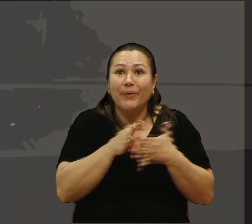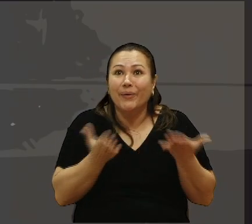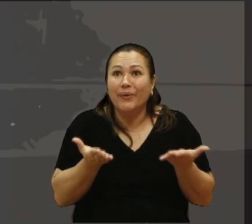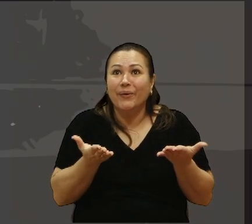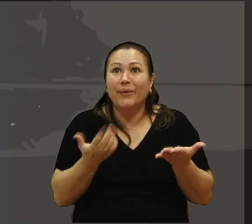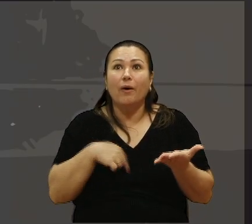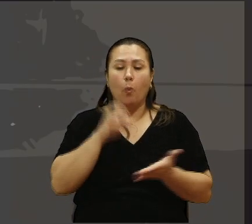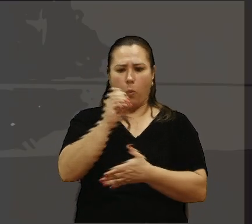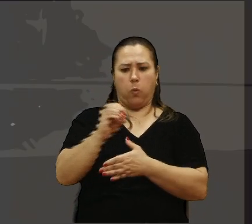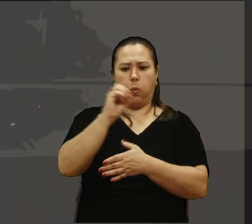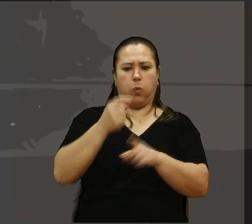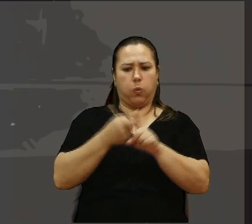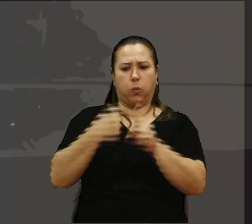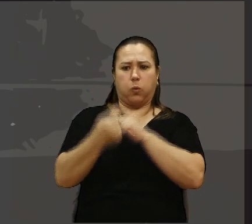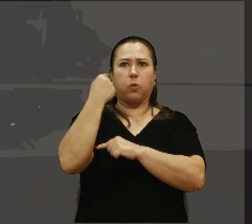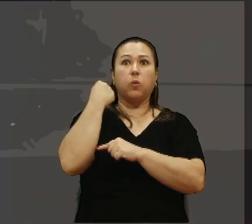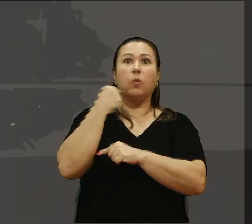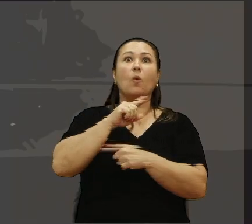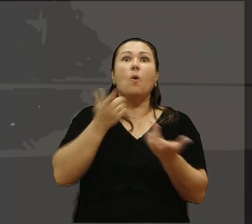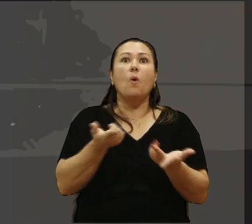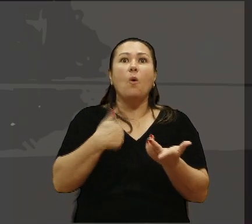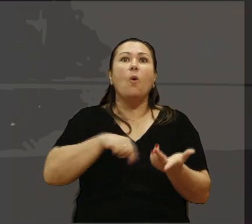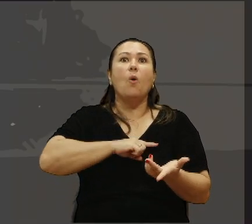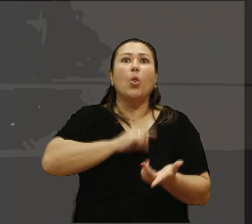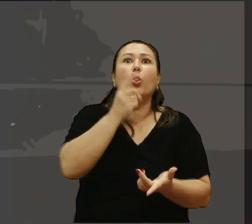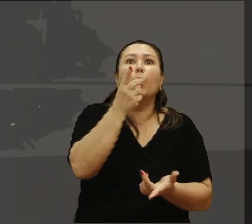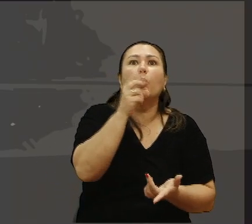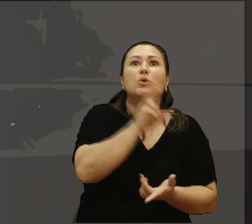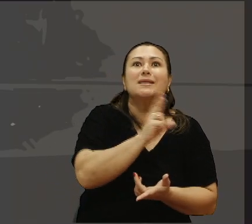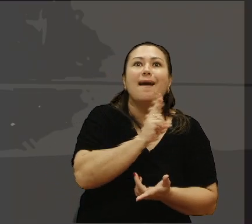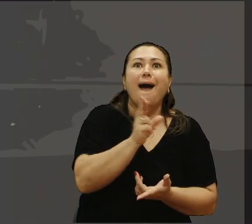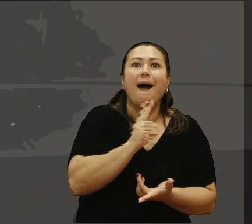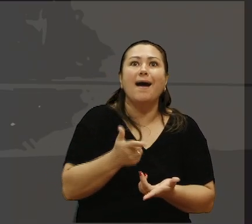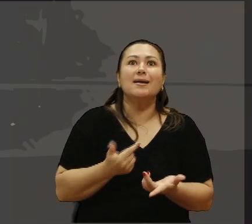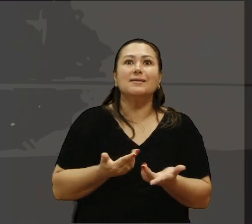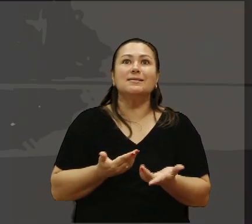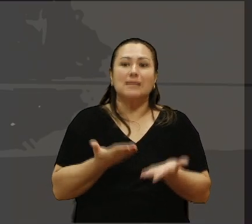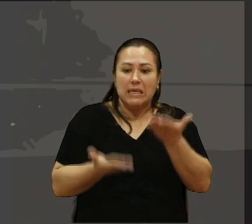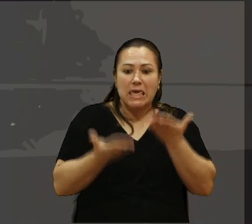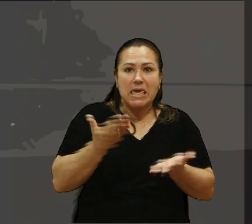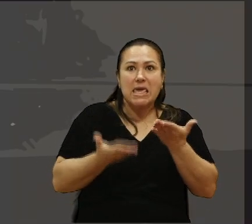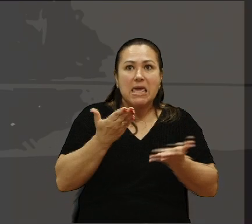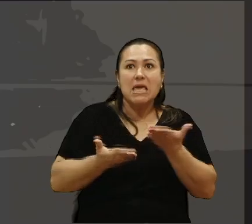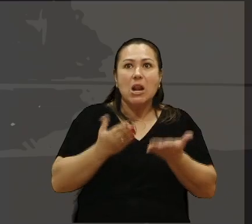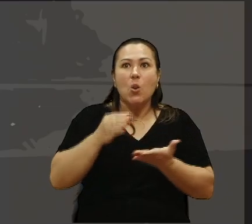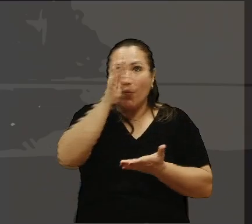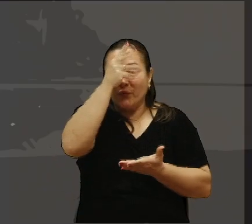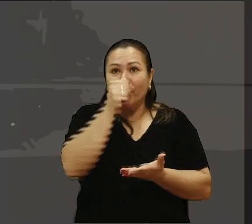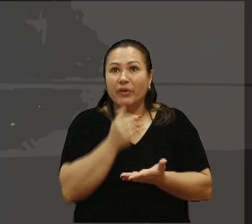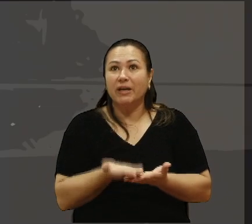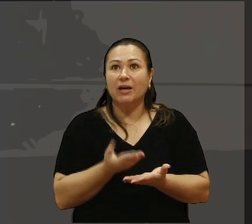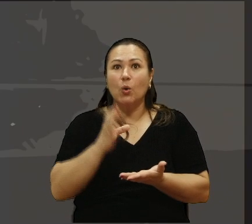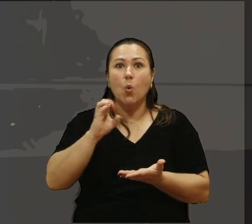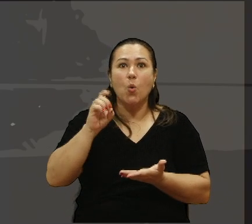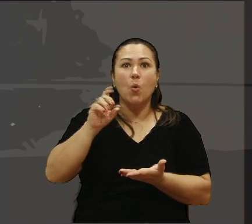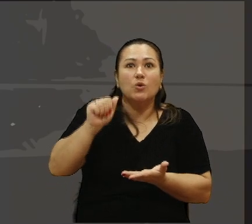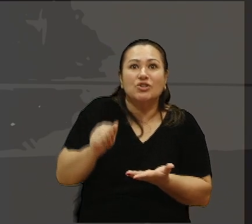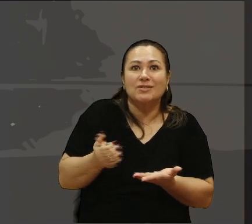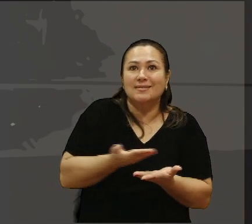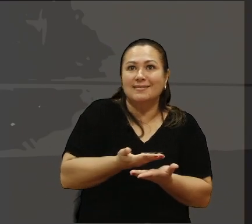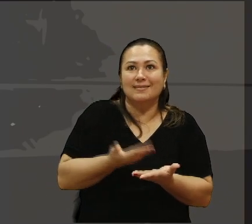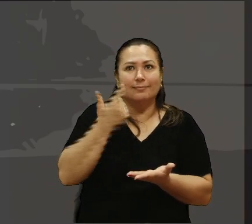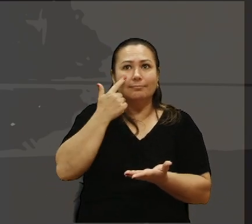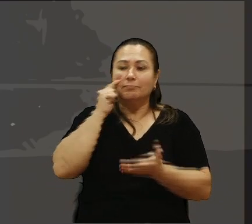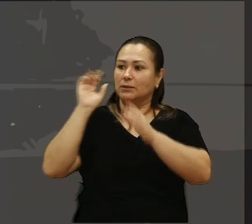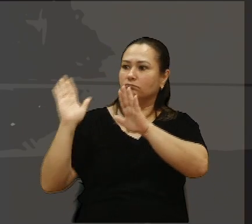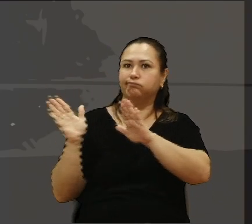Em outubro do ano passado, Jusemar, estava R$ 12,00 o quilo da coxa de frango. Pode passar. Não